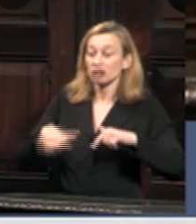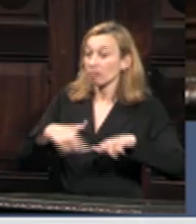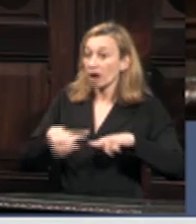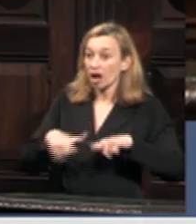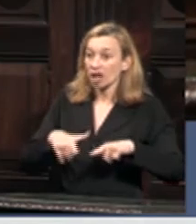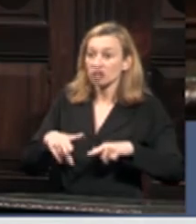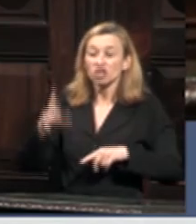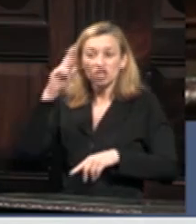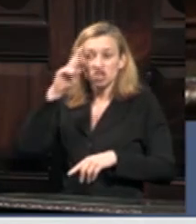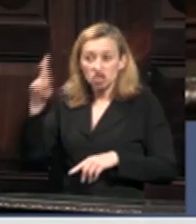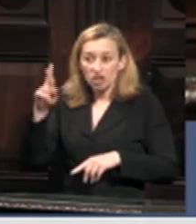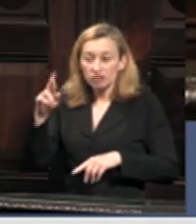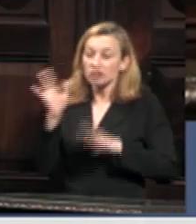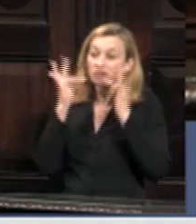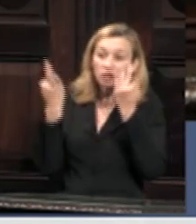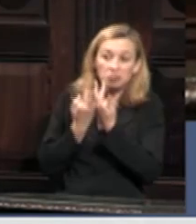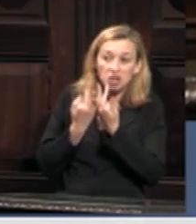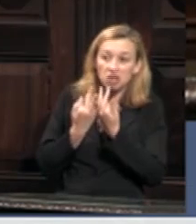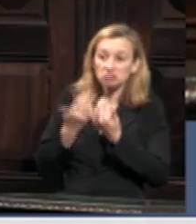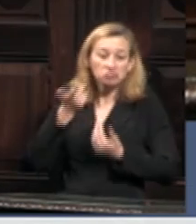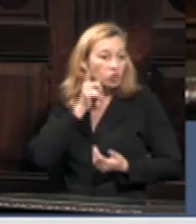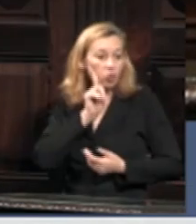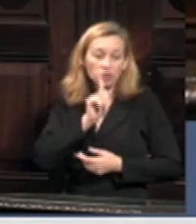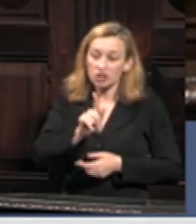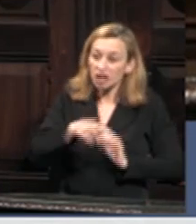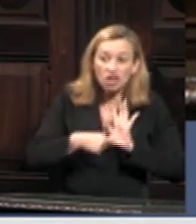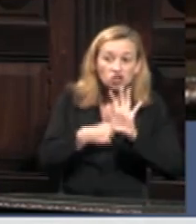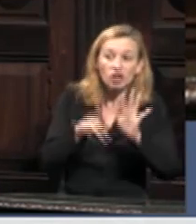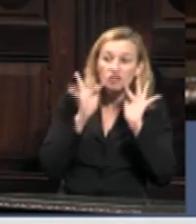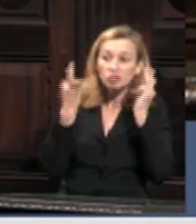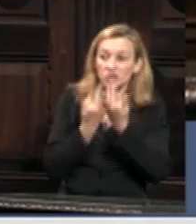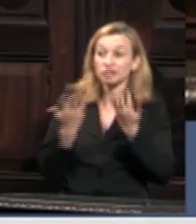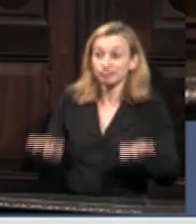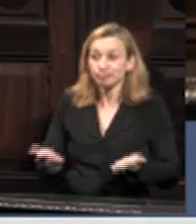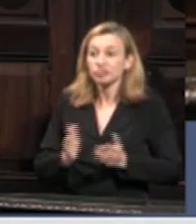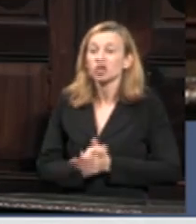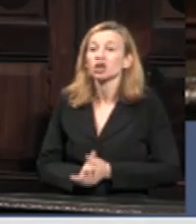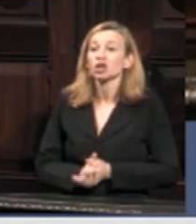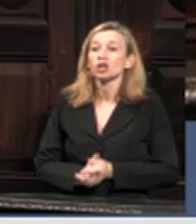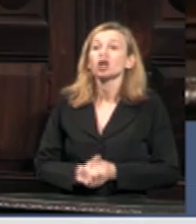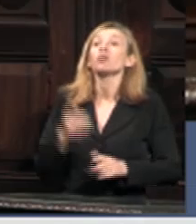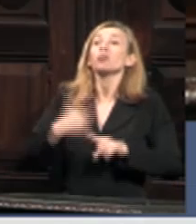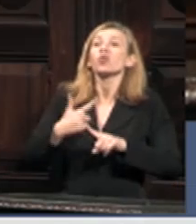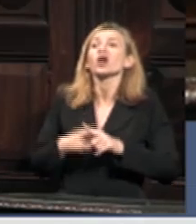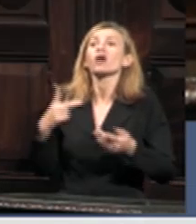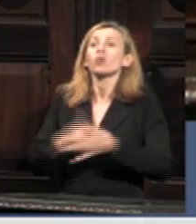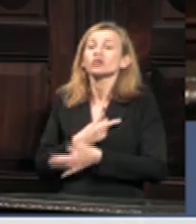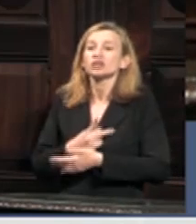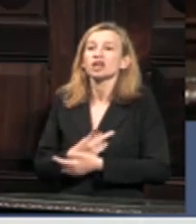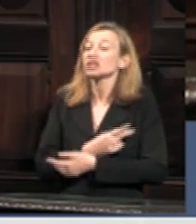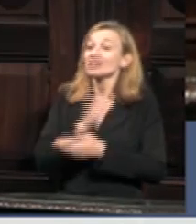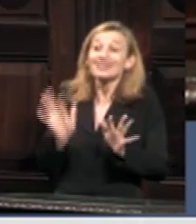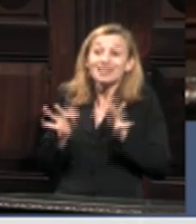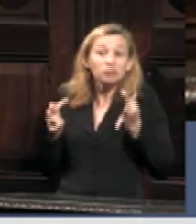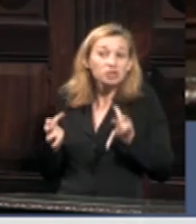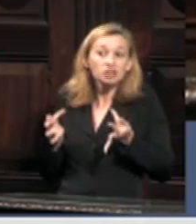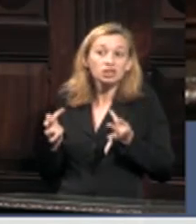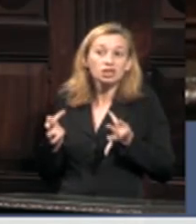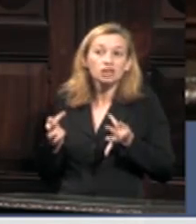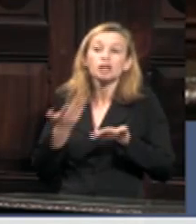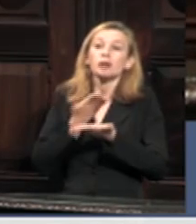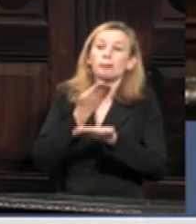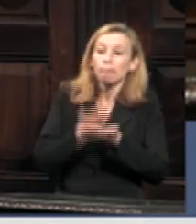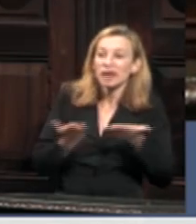família sem conseguir trazer o sustento para os seus. E por que isso acontece? Muito simples,